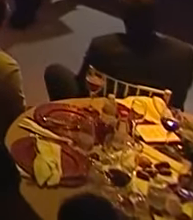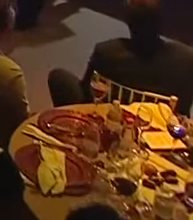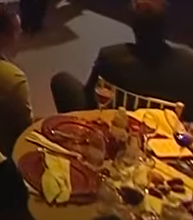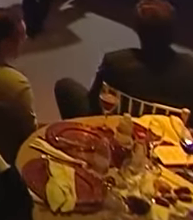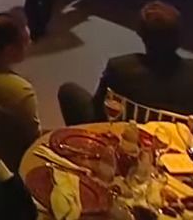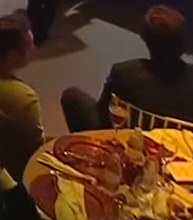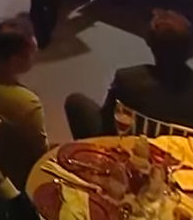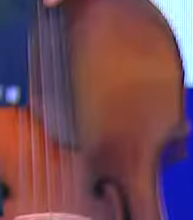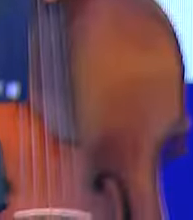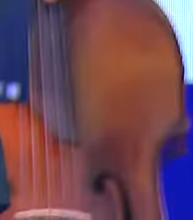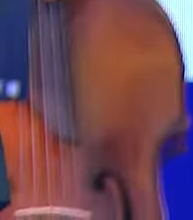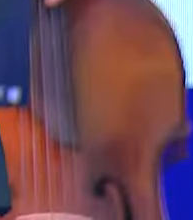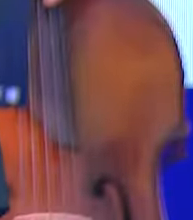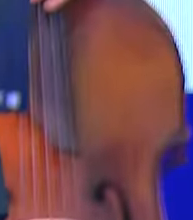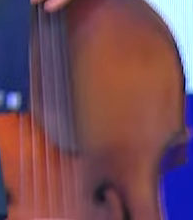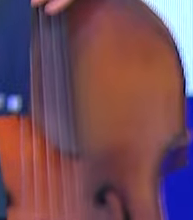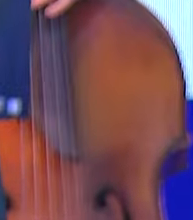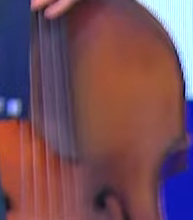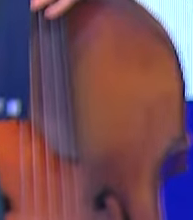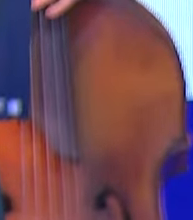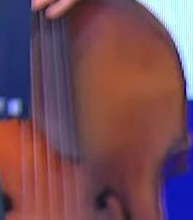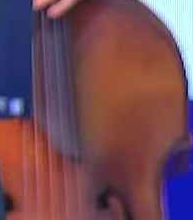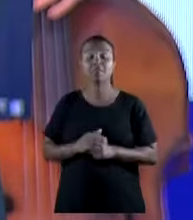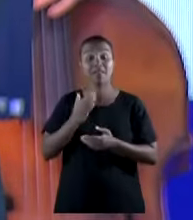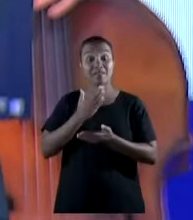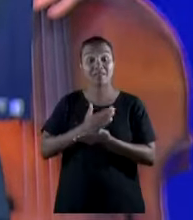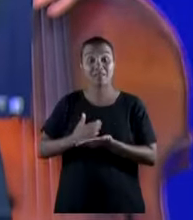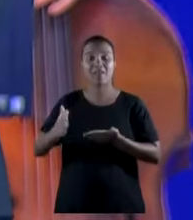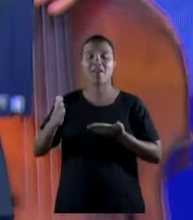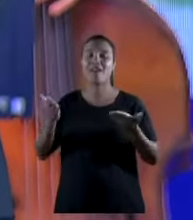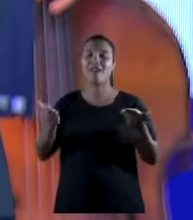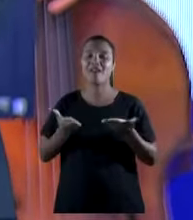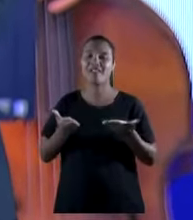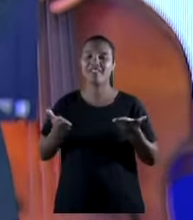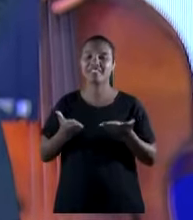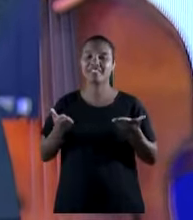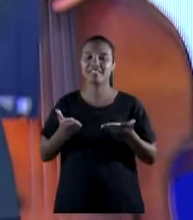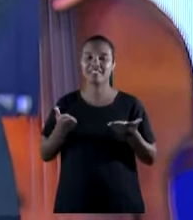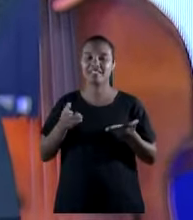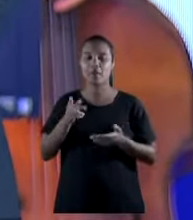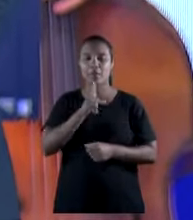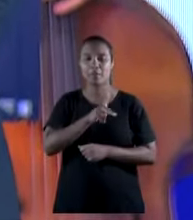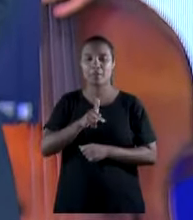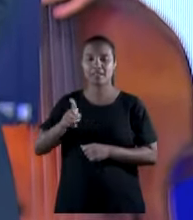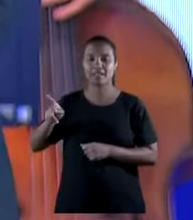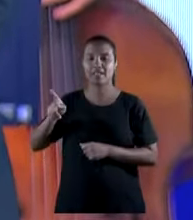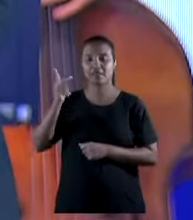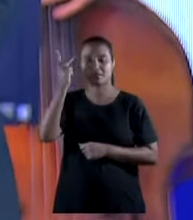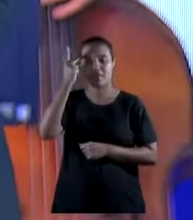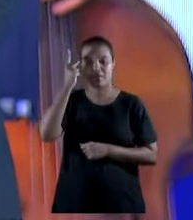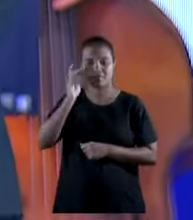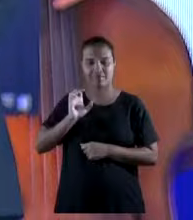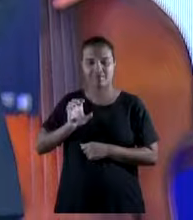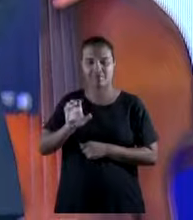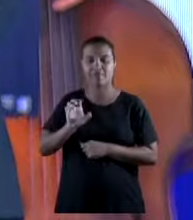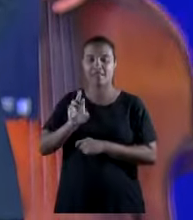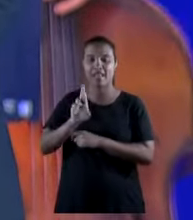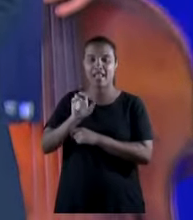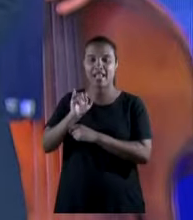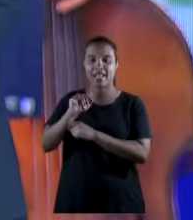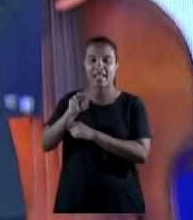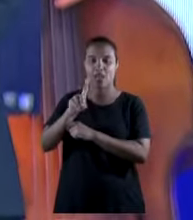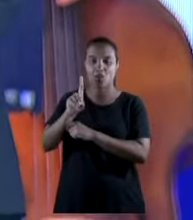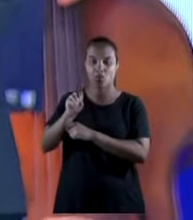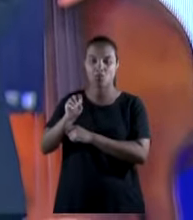Sicredi 2024. E para iniciar o discurso do presidente da Federação Paulista de Futebol, o Reinaldo Carneiro